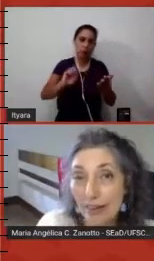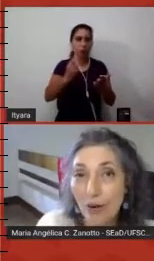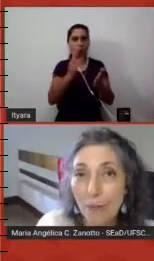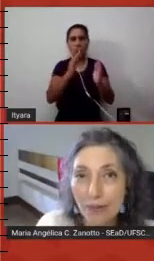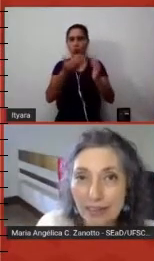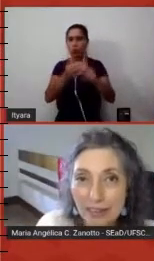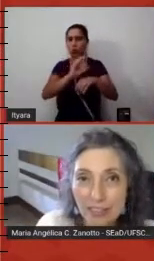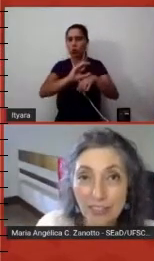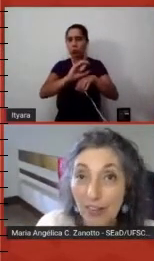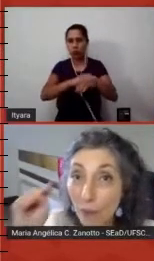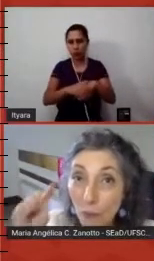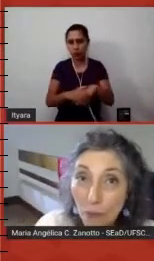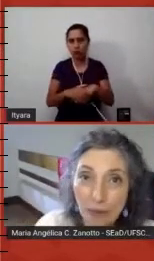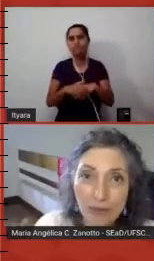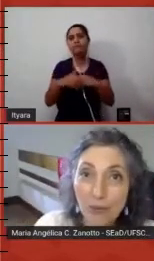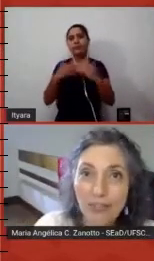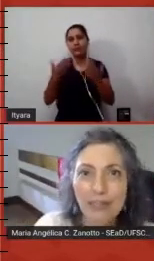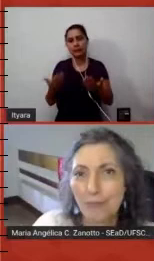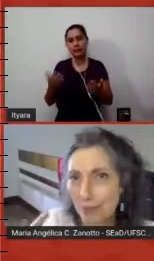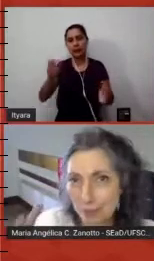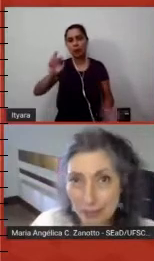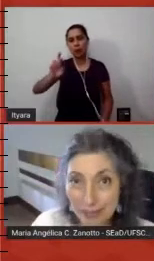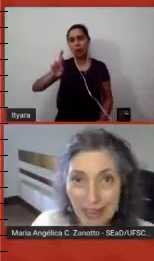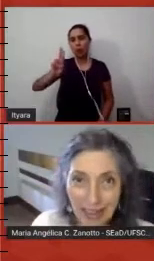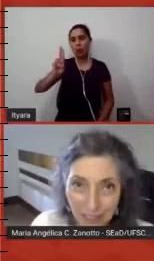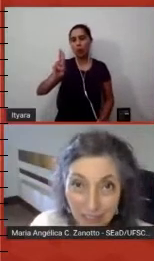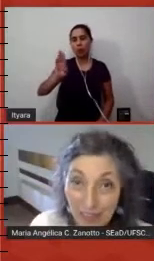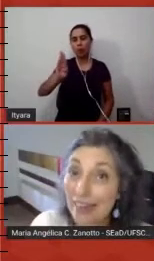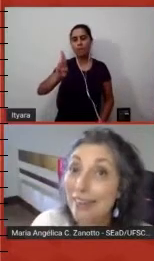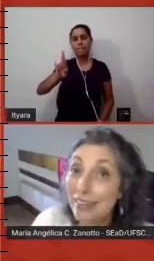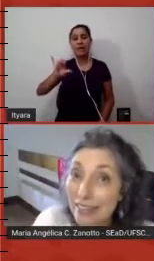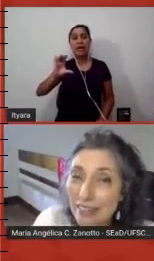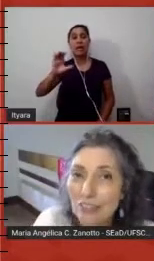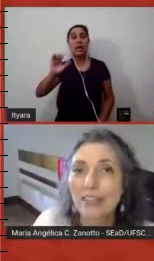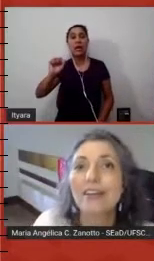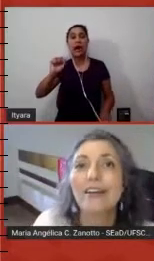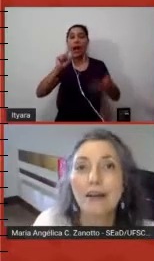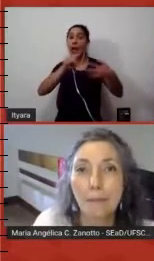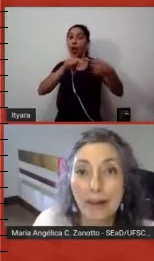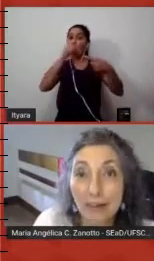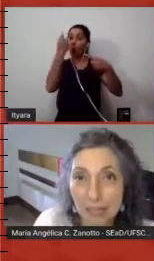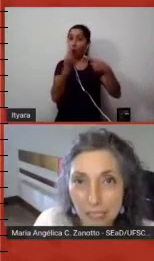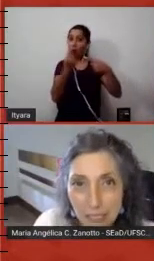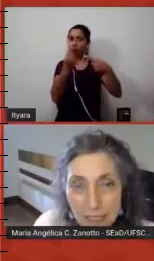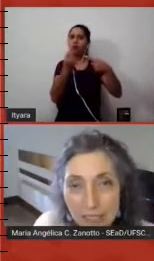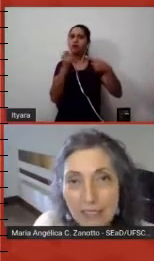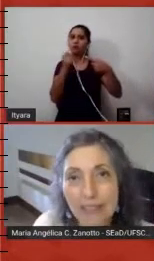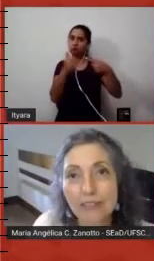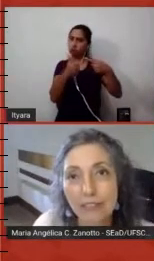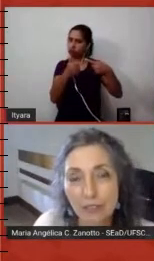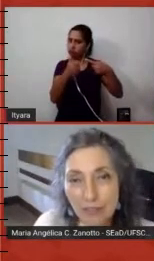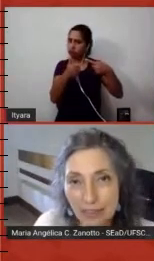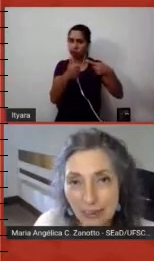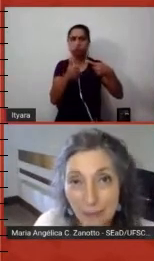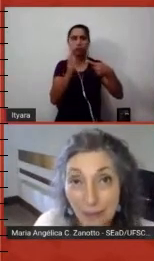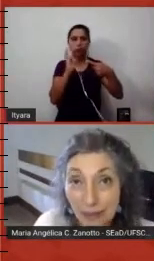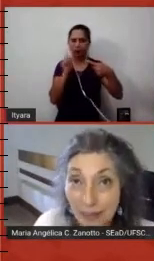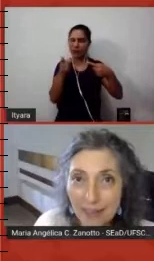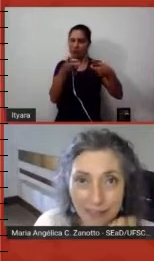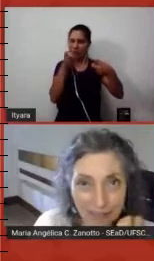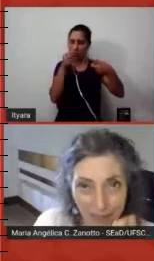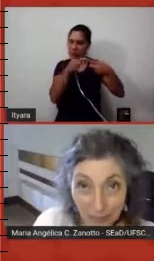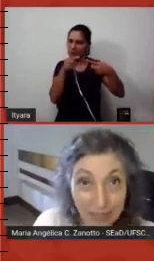pensando aqui, a rubrica, gente, é uma única possibilidade. Ela é grande, bacana, né, vocês vão ver que